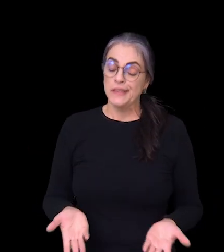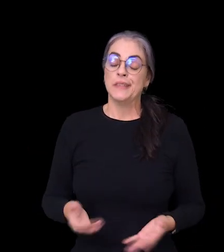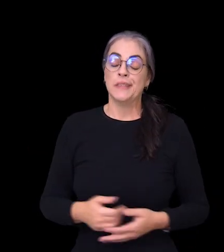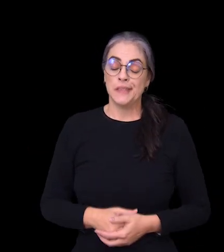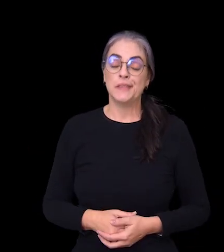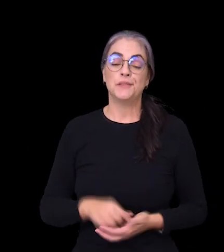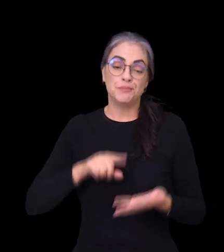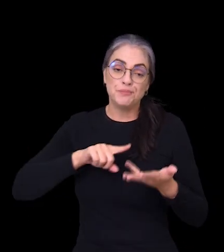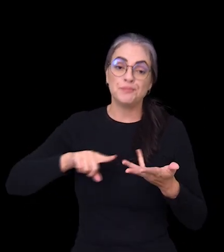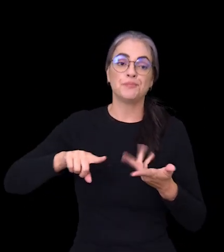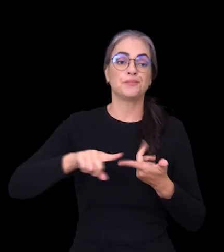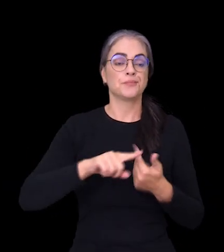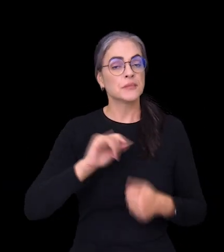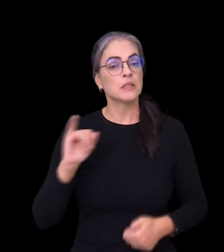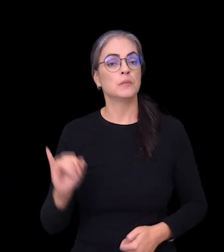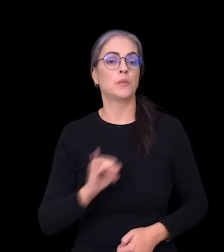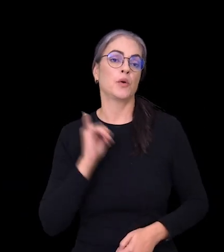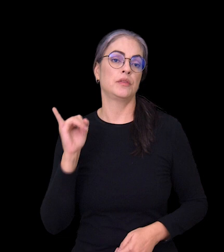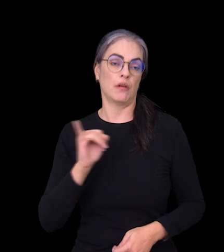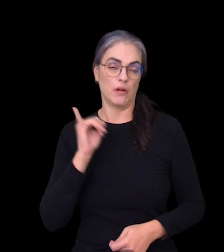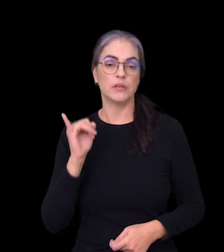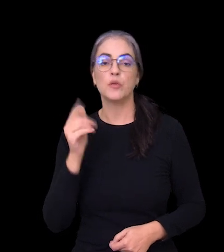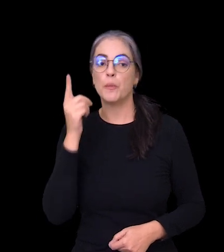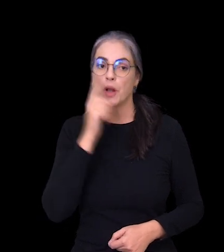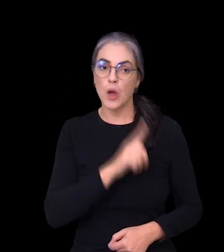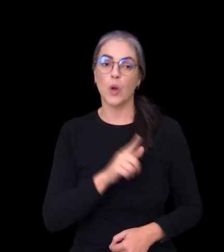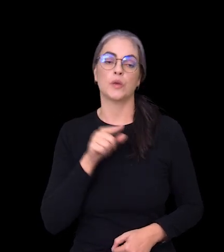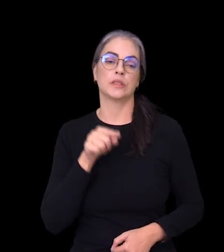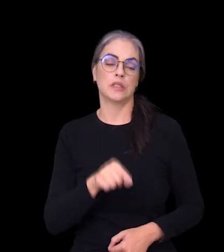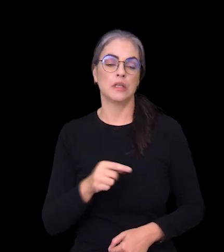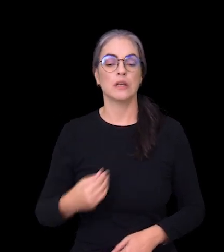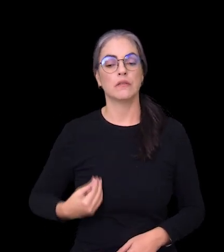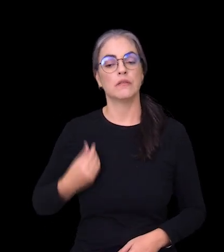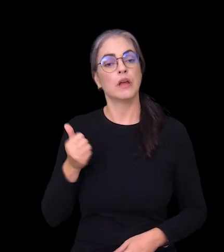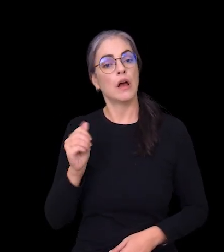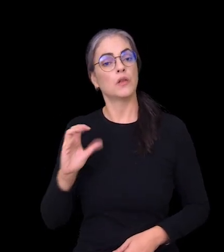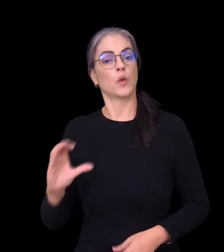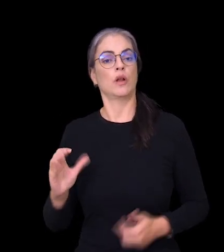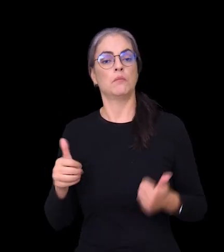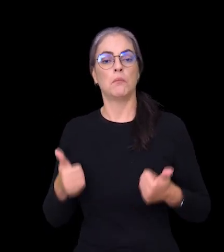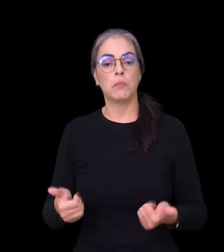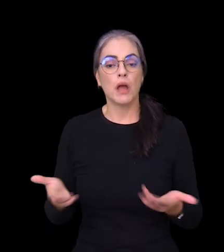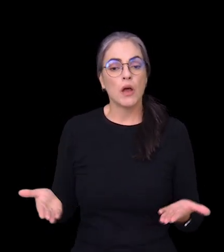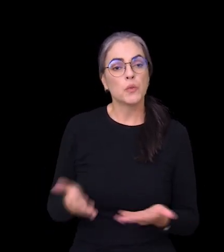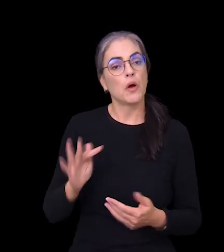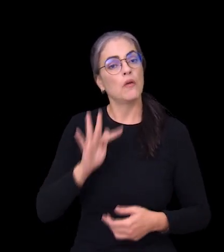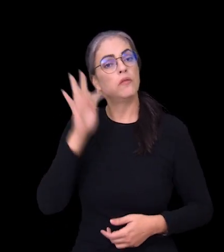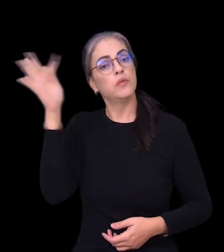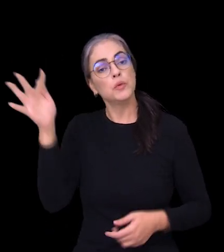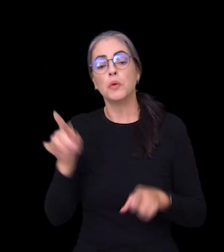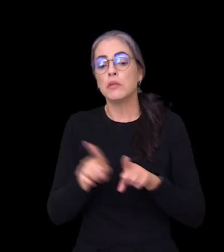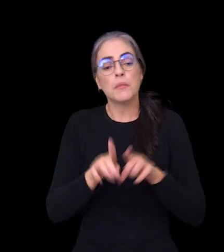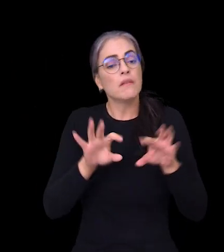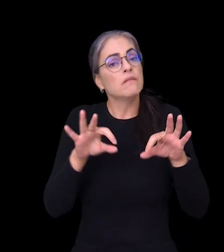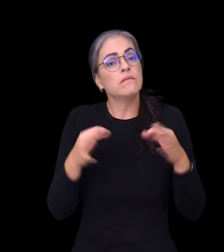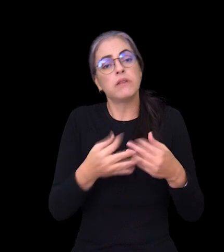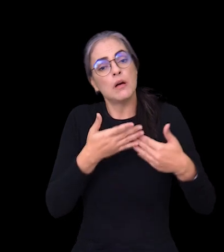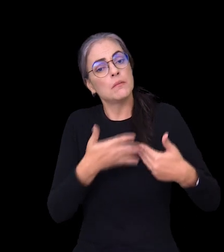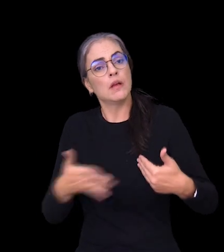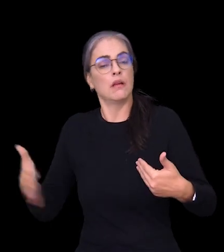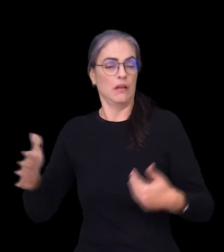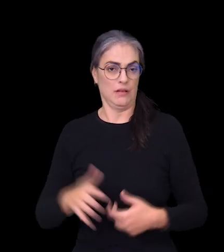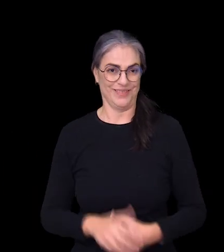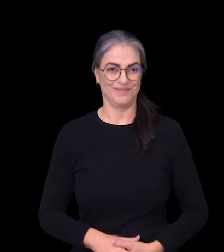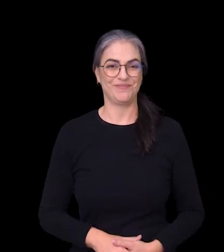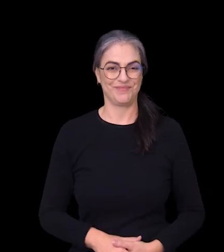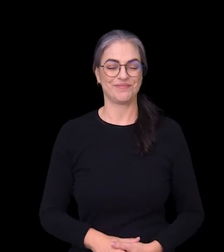questão que vai impactar nessas adolescentes, no seu presente e no seu futuro, vai impactar famílias e, inclusive, depois a gente pode seguir